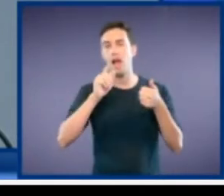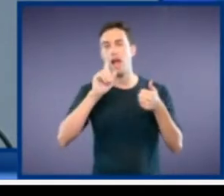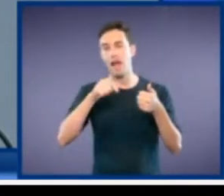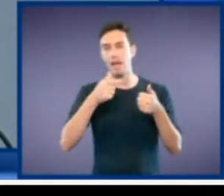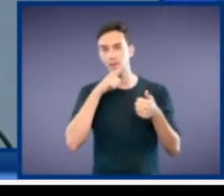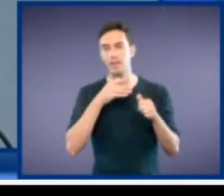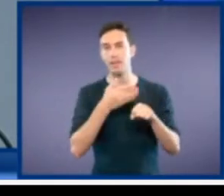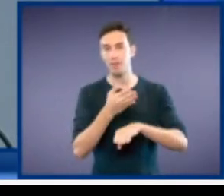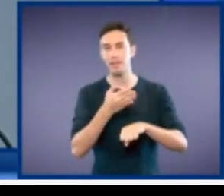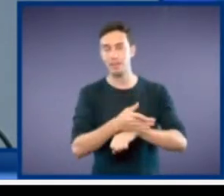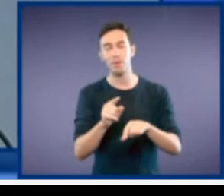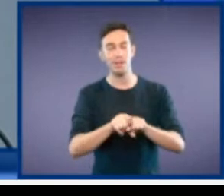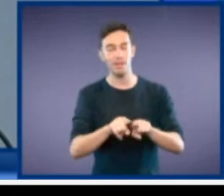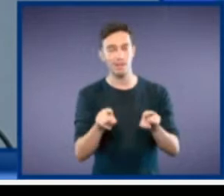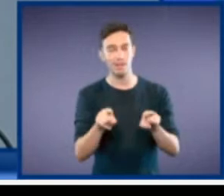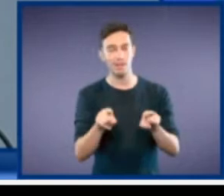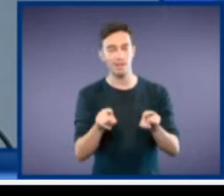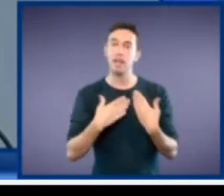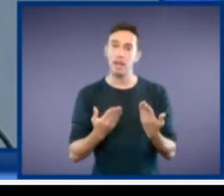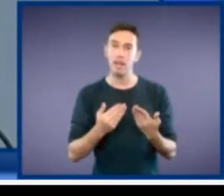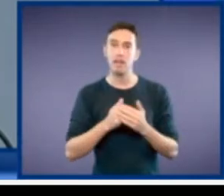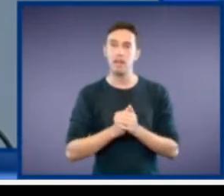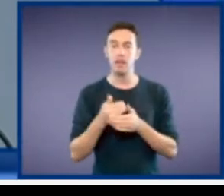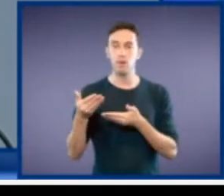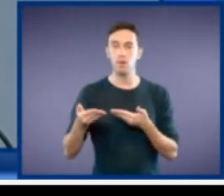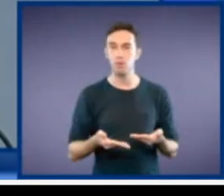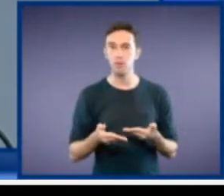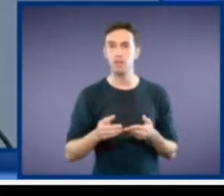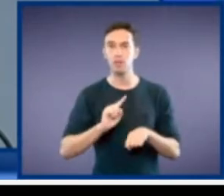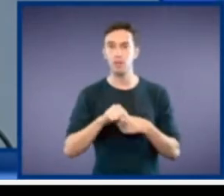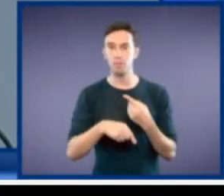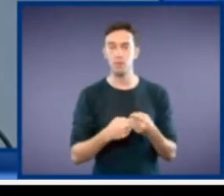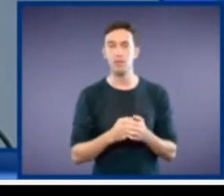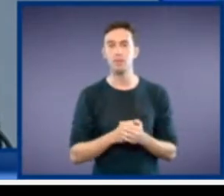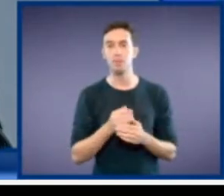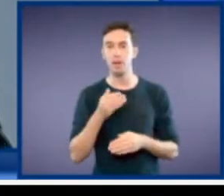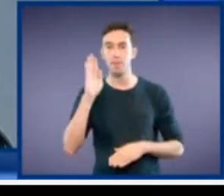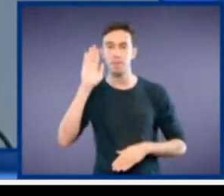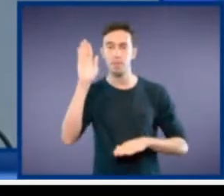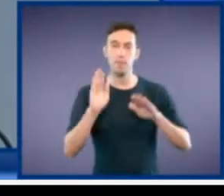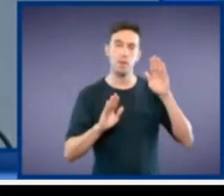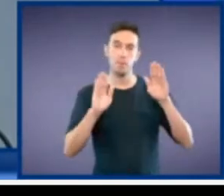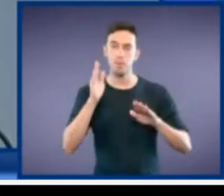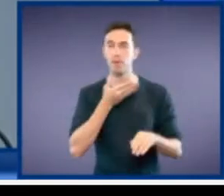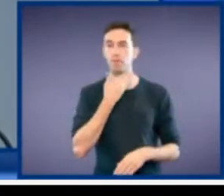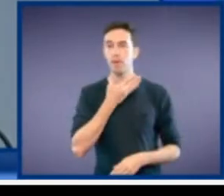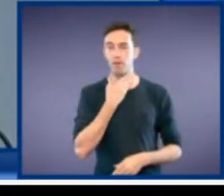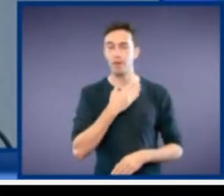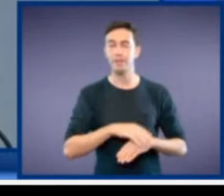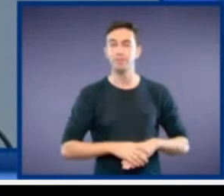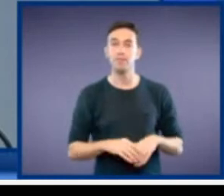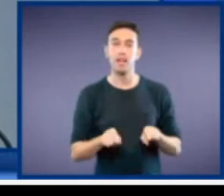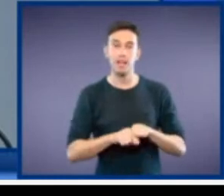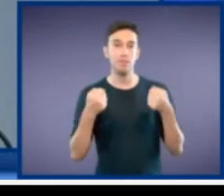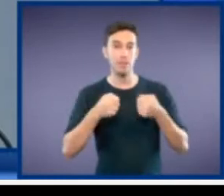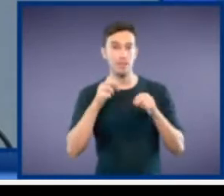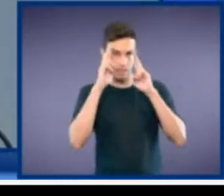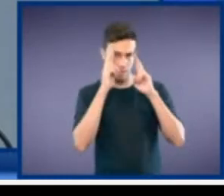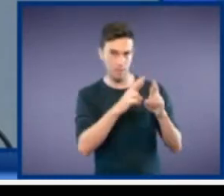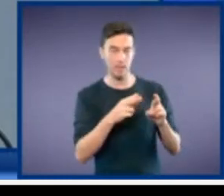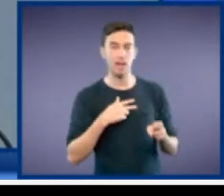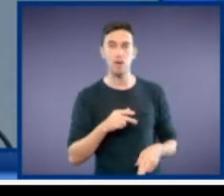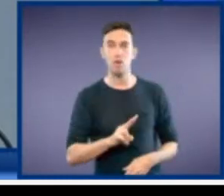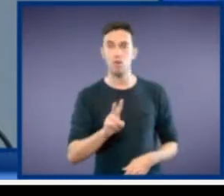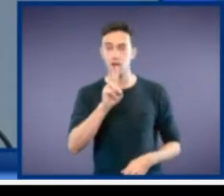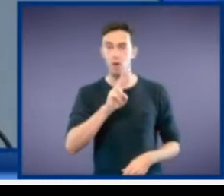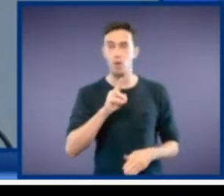as proponentes aptas a participar dessa fase. As propostas a viva voz deverão respeitar o valor mínimo de variação entre